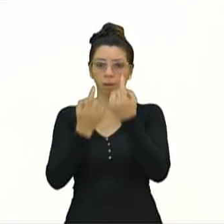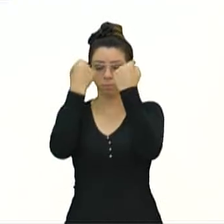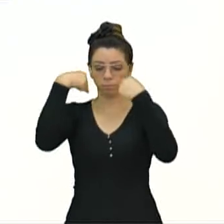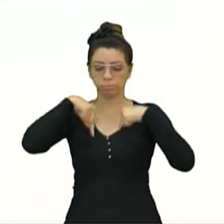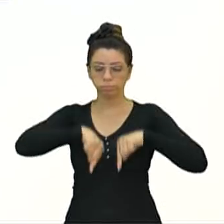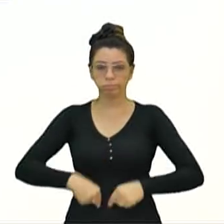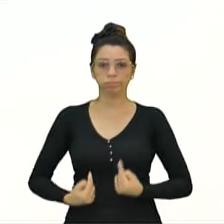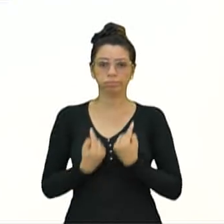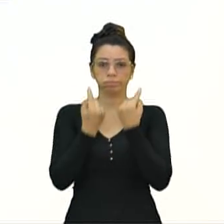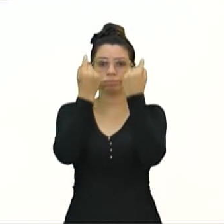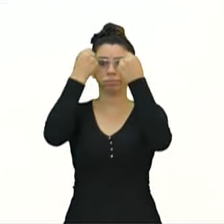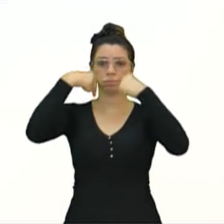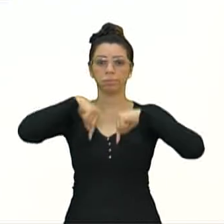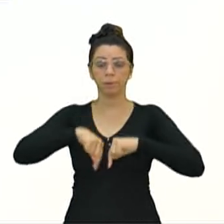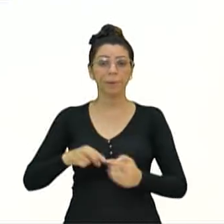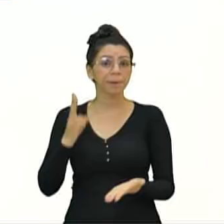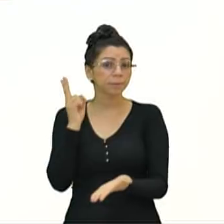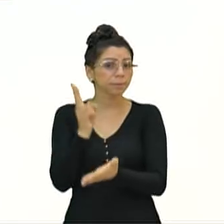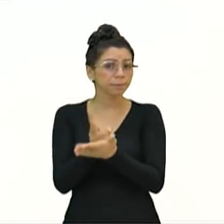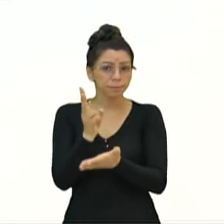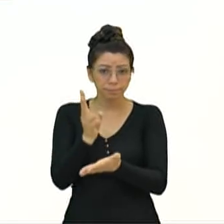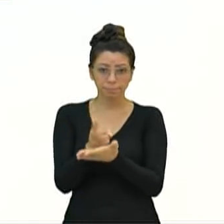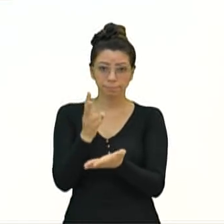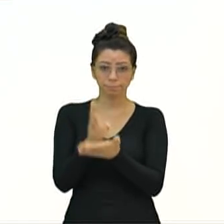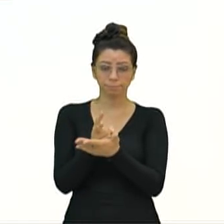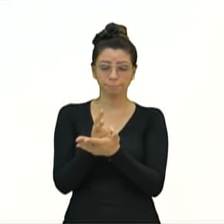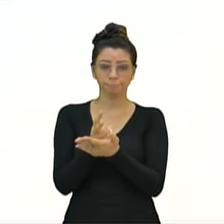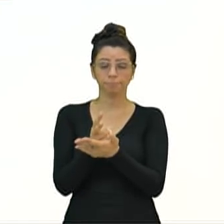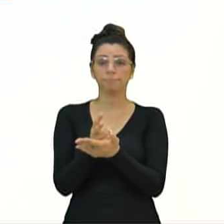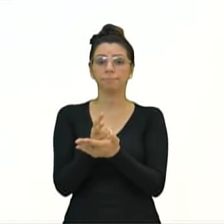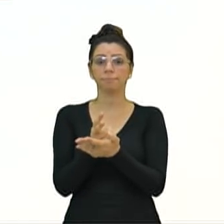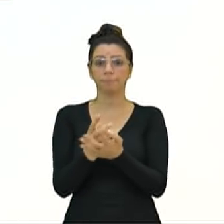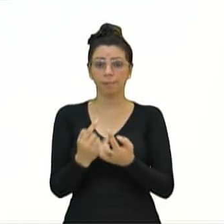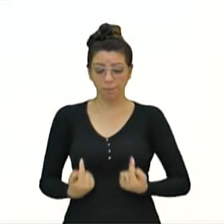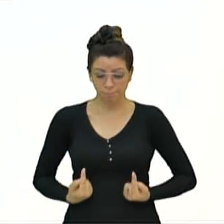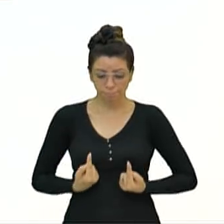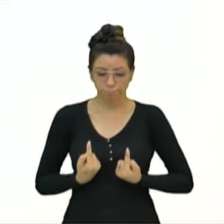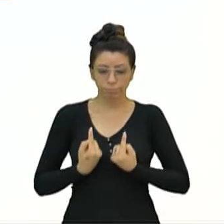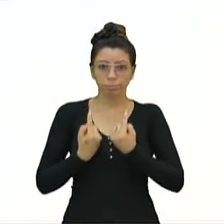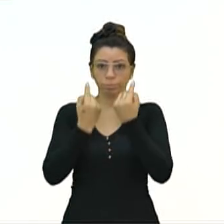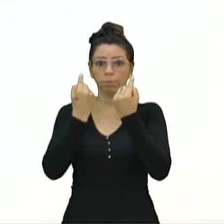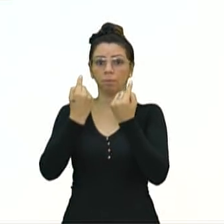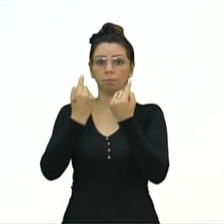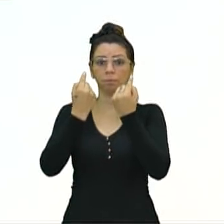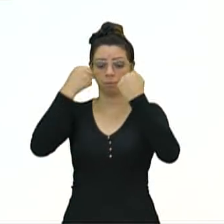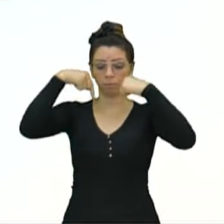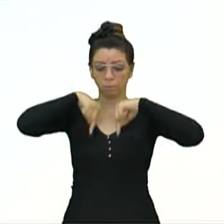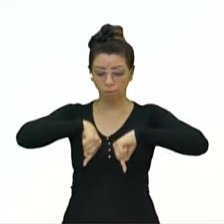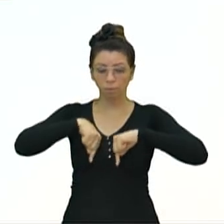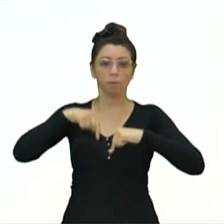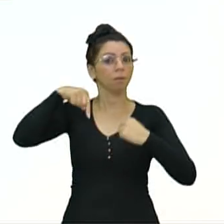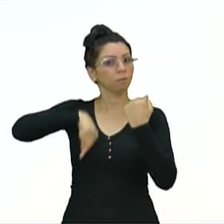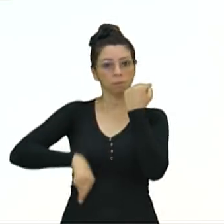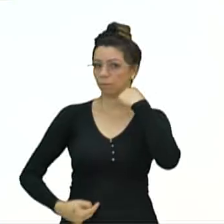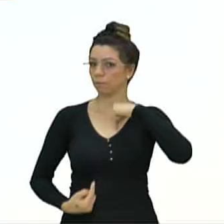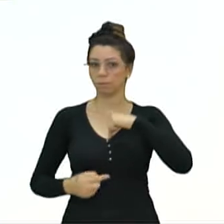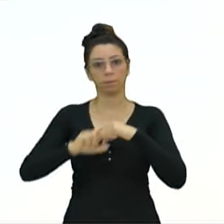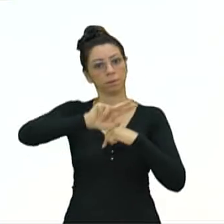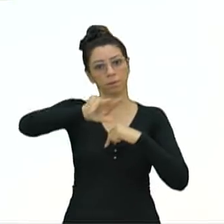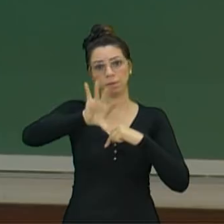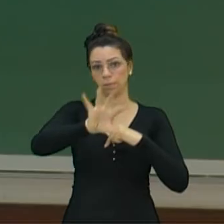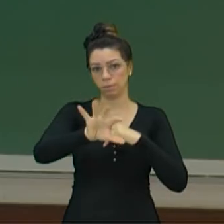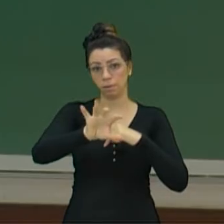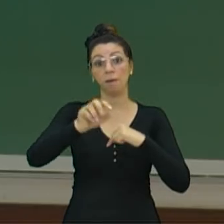ocorre sempre no mesmo sentido, em um único sentido. E nós vamos ver nesse esquema que vocês já aprenderam